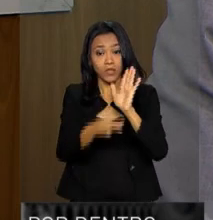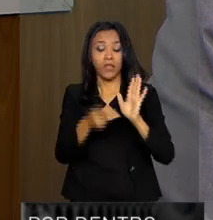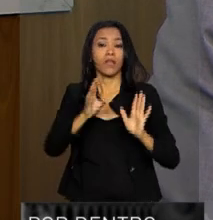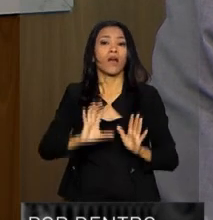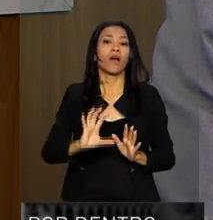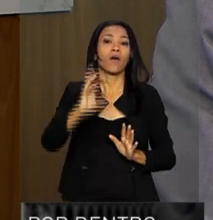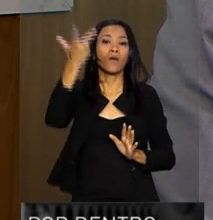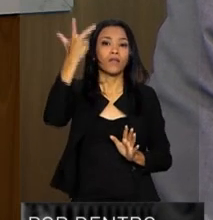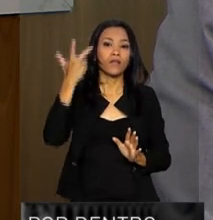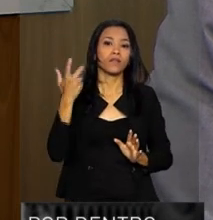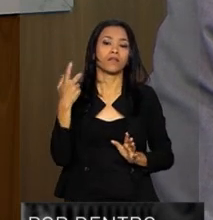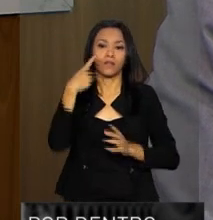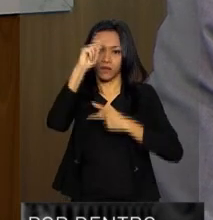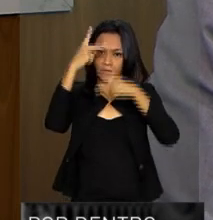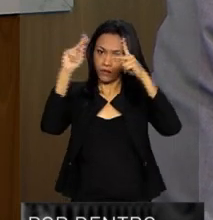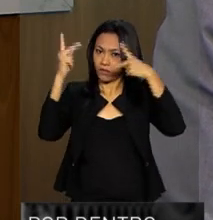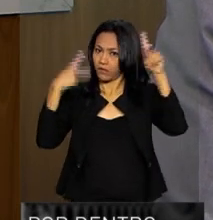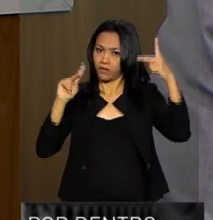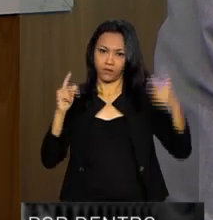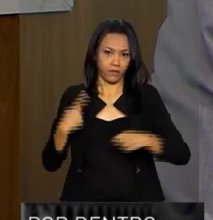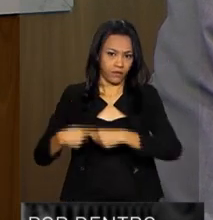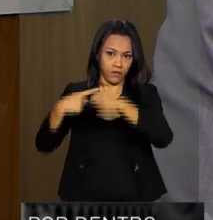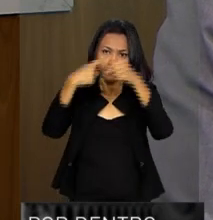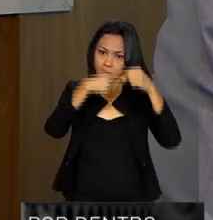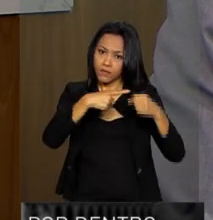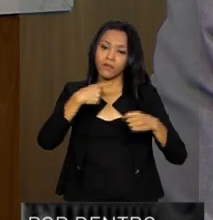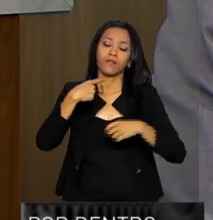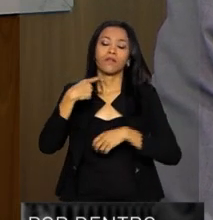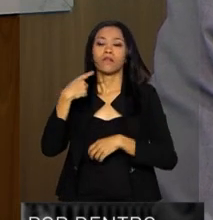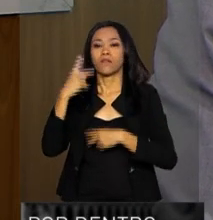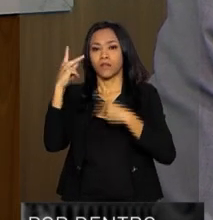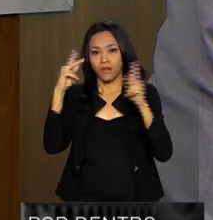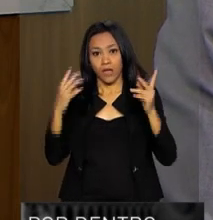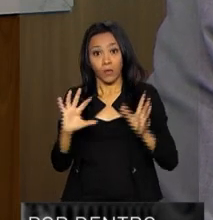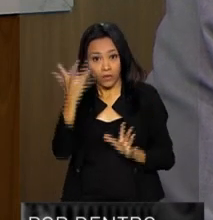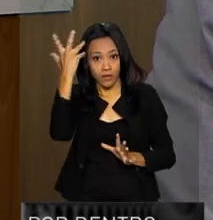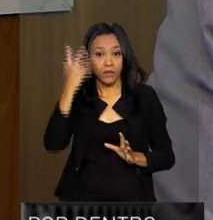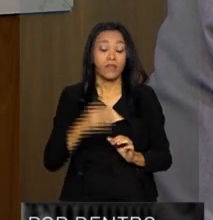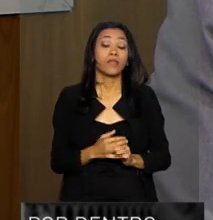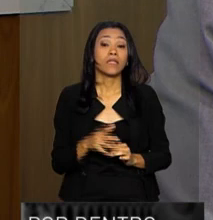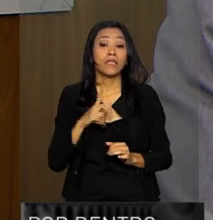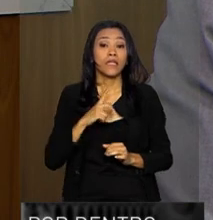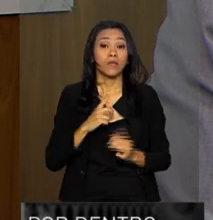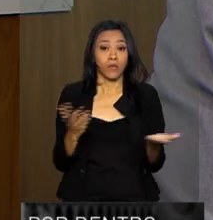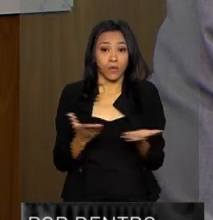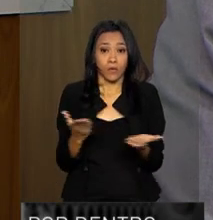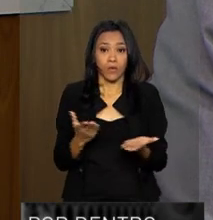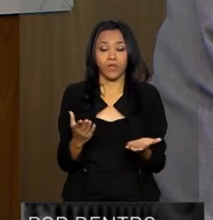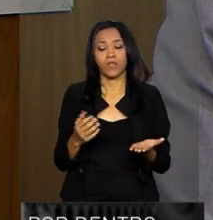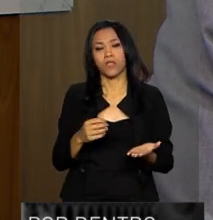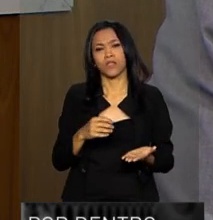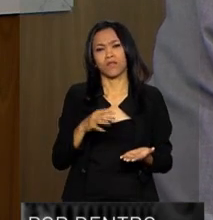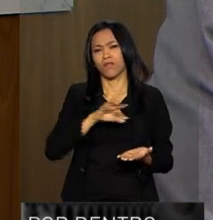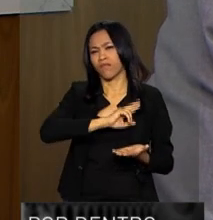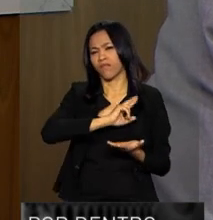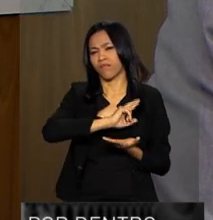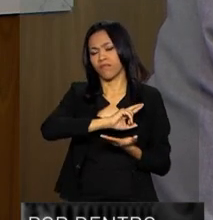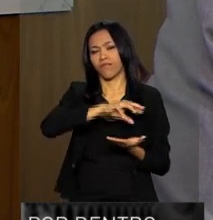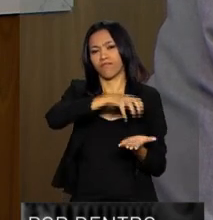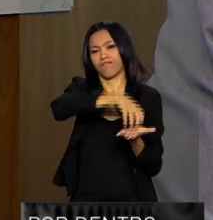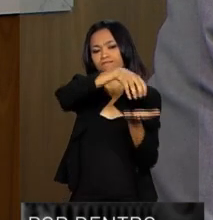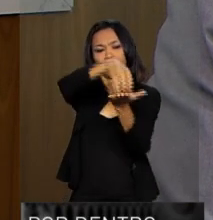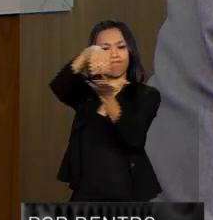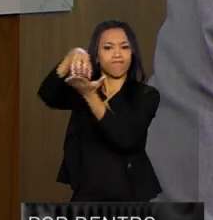localmente é temos hoje é cerca de 100 centros culturais que têm